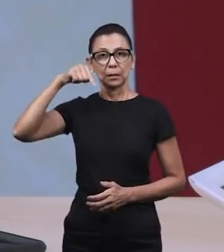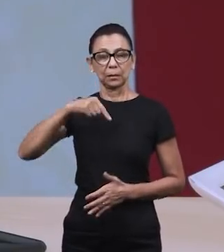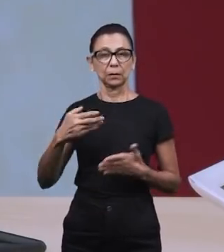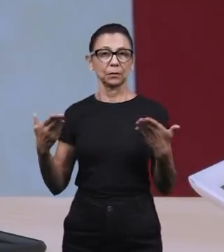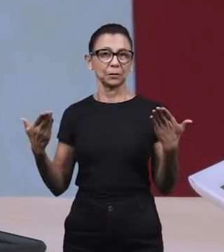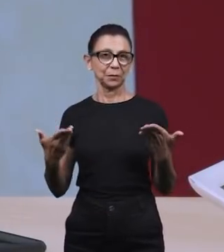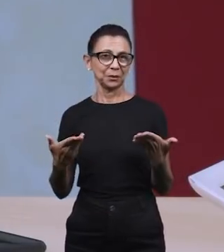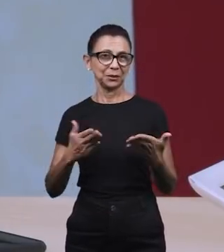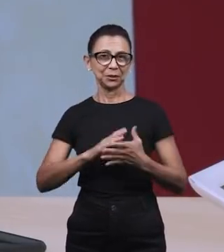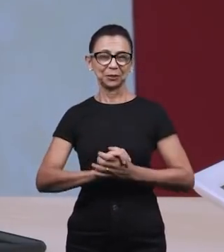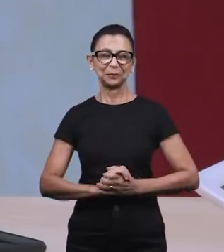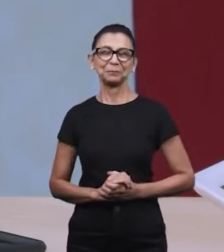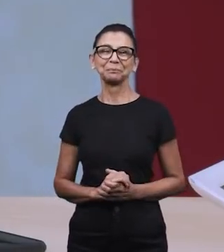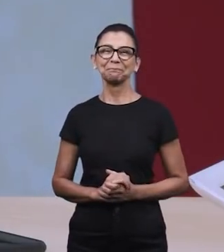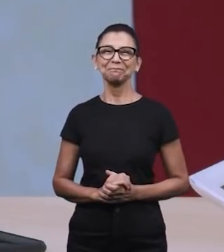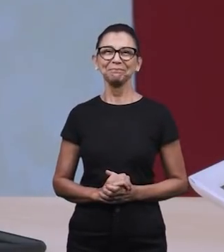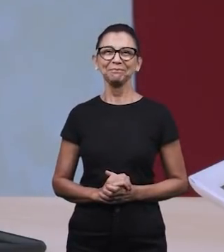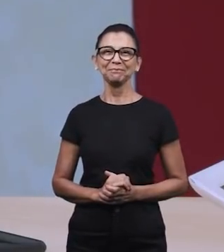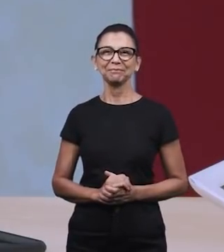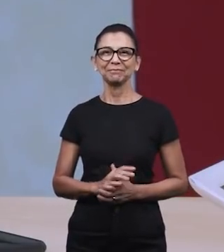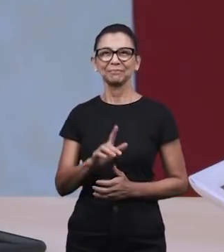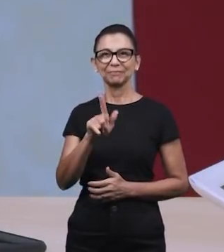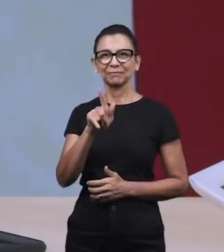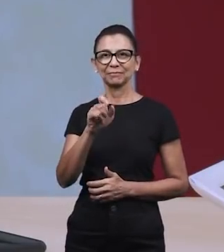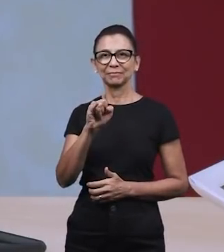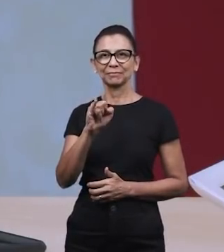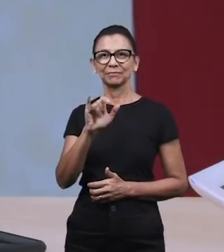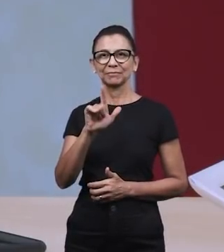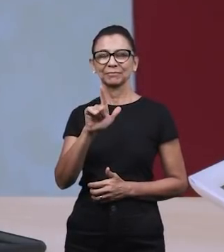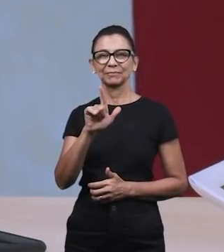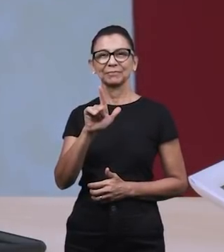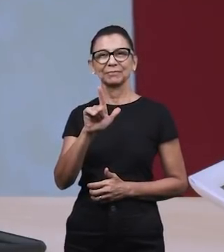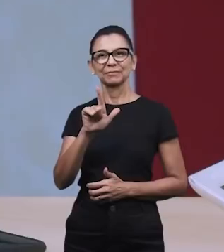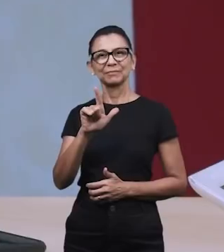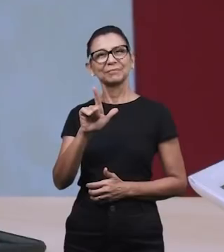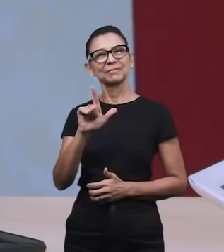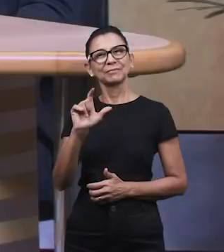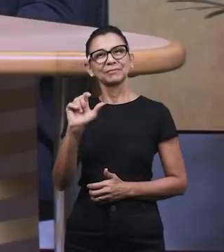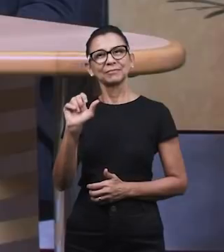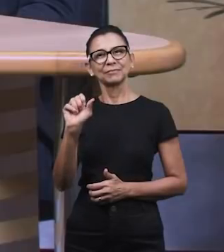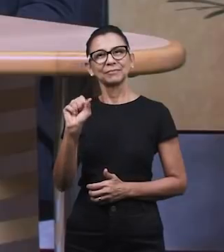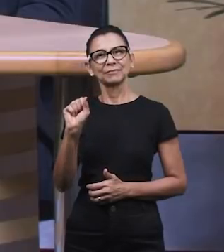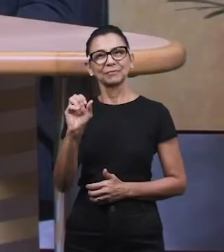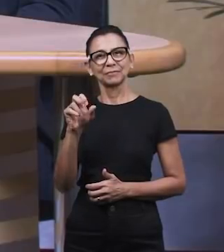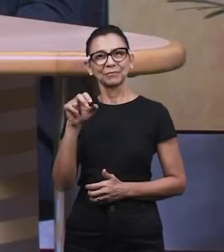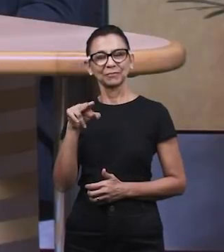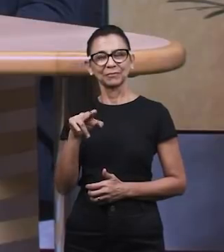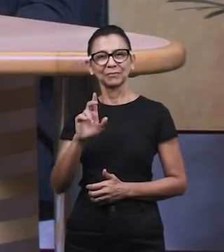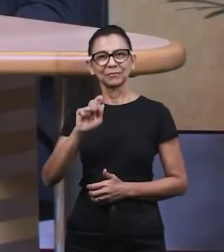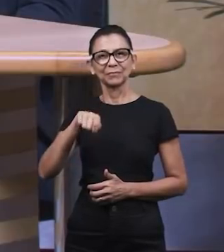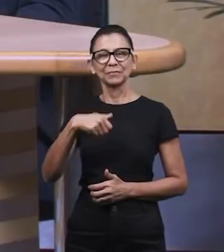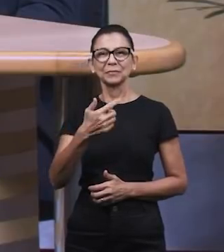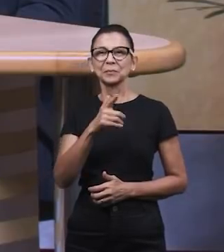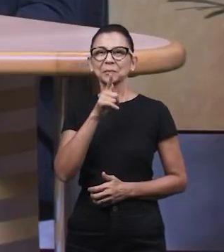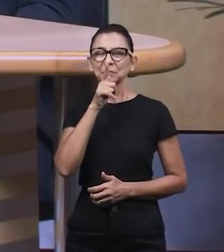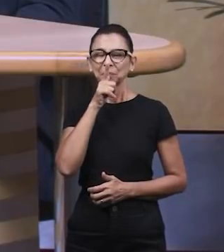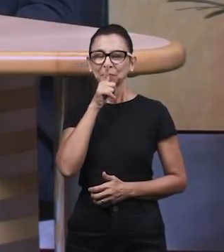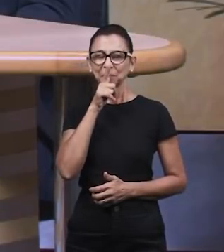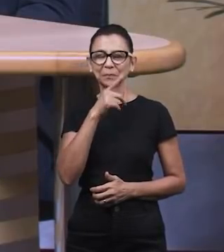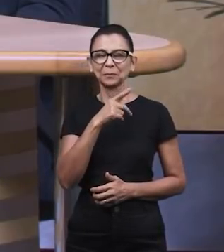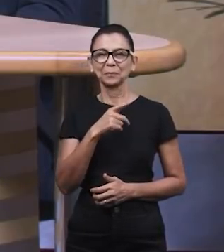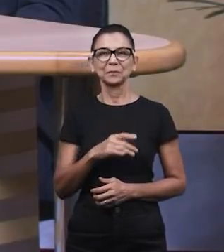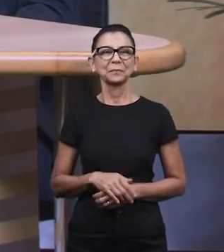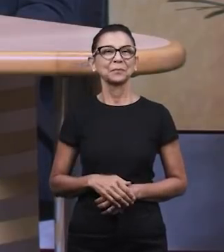aqui hoje para tratar desse assunto é o pastor Gilson Souza. Pastor Gilson, a paz do Senhor, seja bem-vindo ao programa